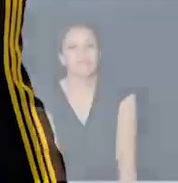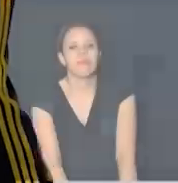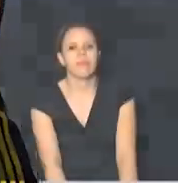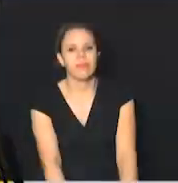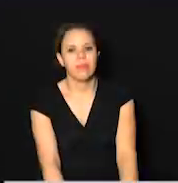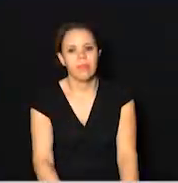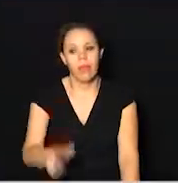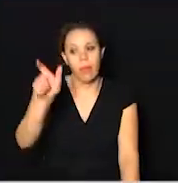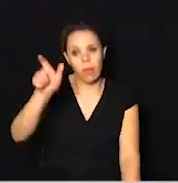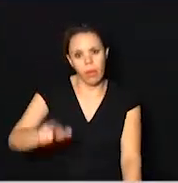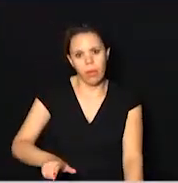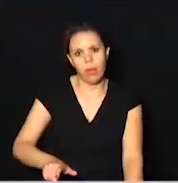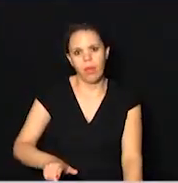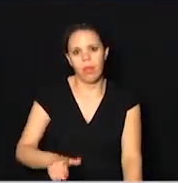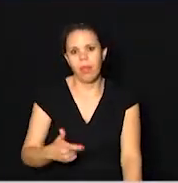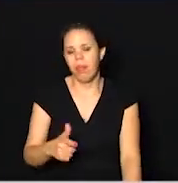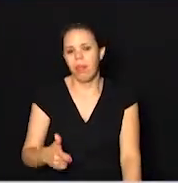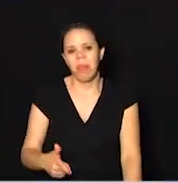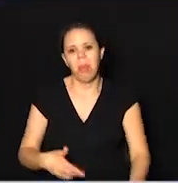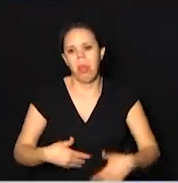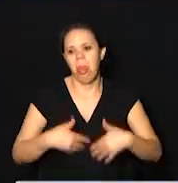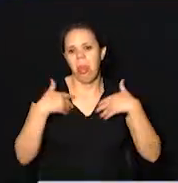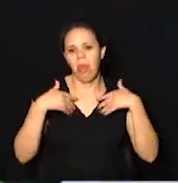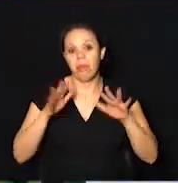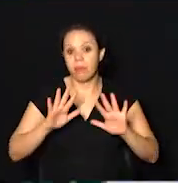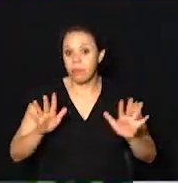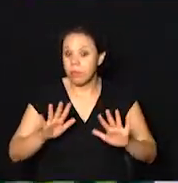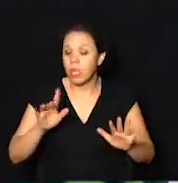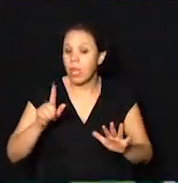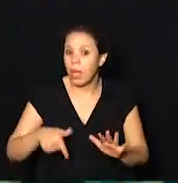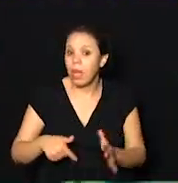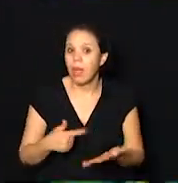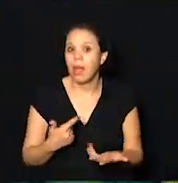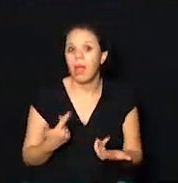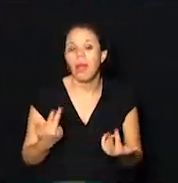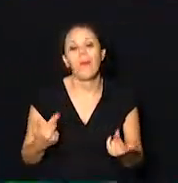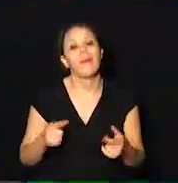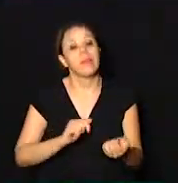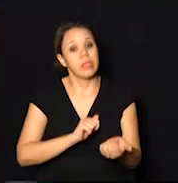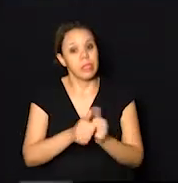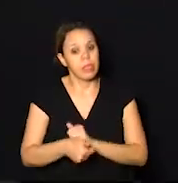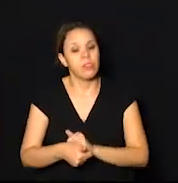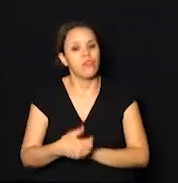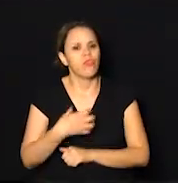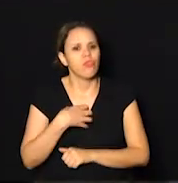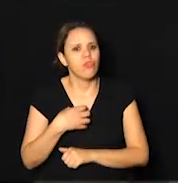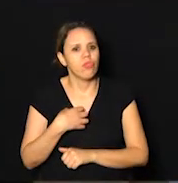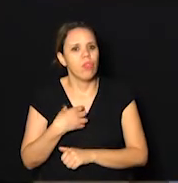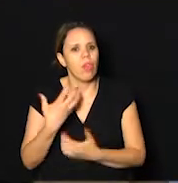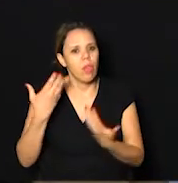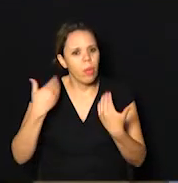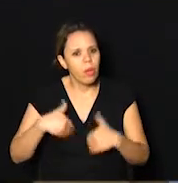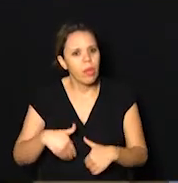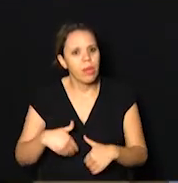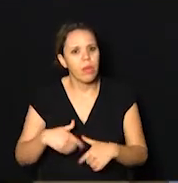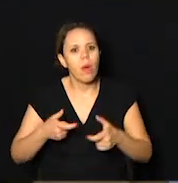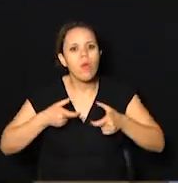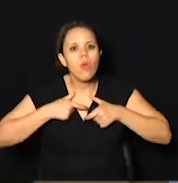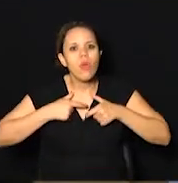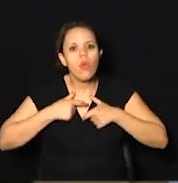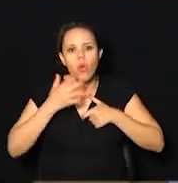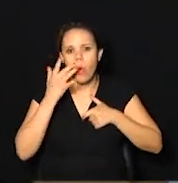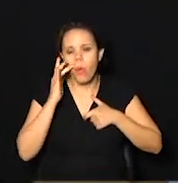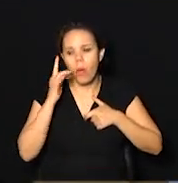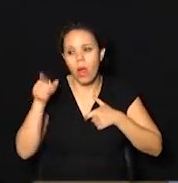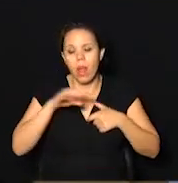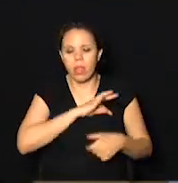ele é um cara assim que ele não tem esse ego e ele tem muito mesmo sonho que o atleta tem sabe assim como eu quero ser medalha de